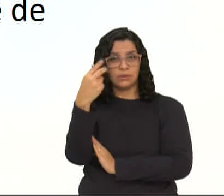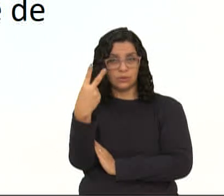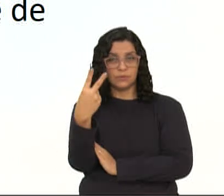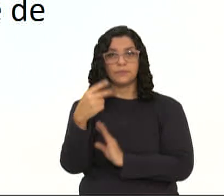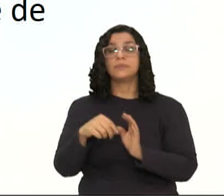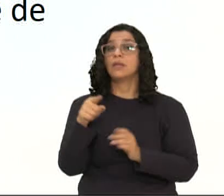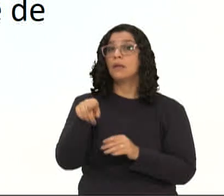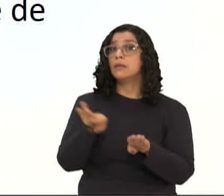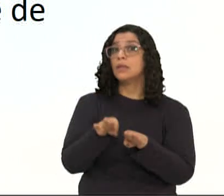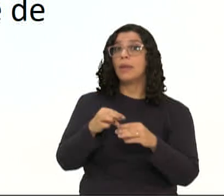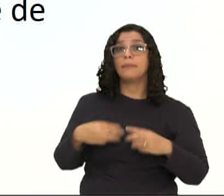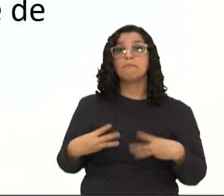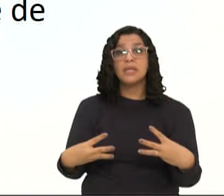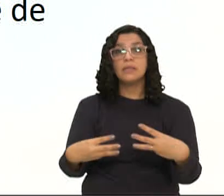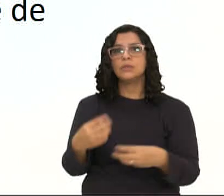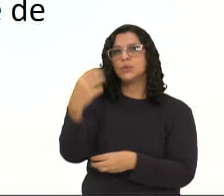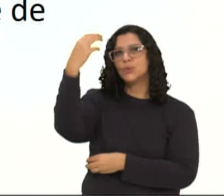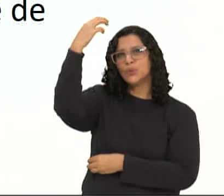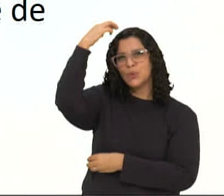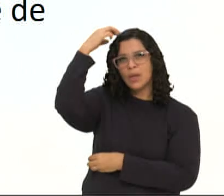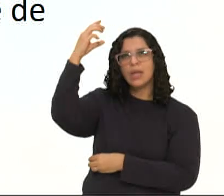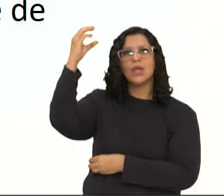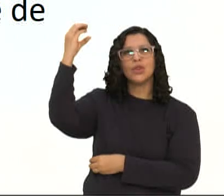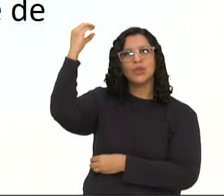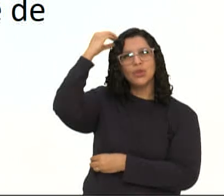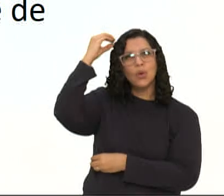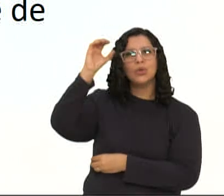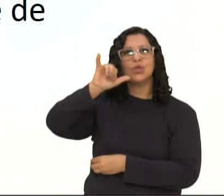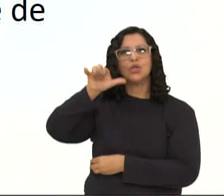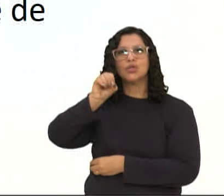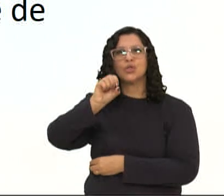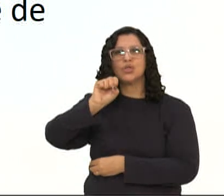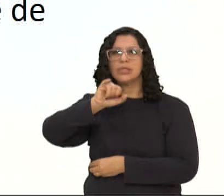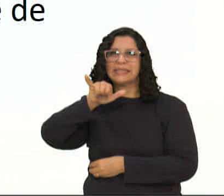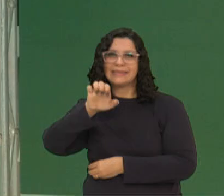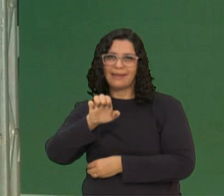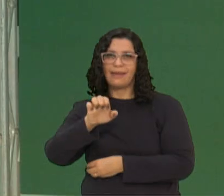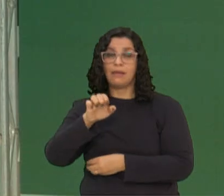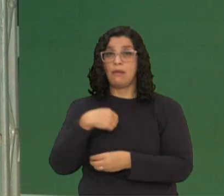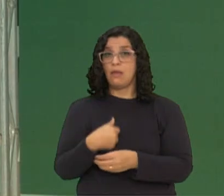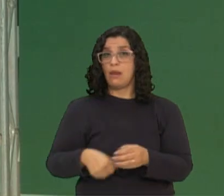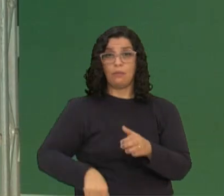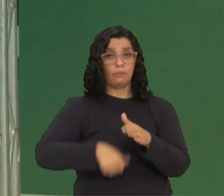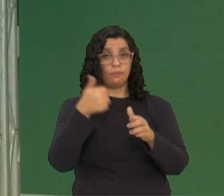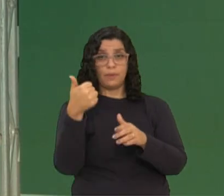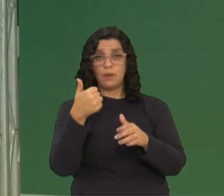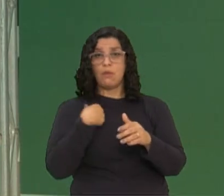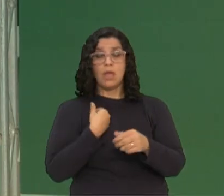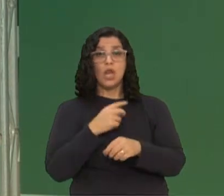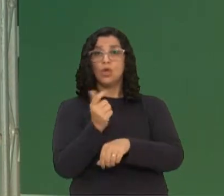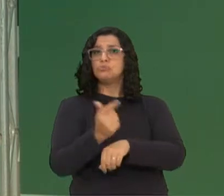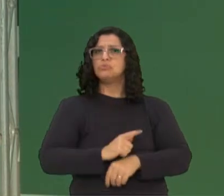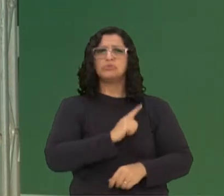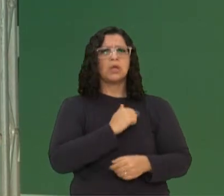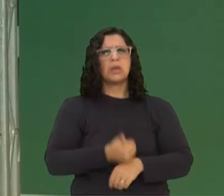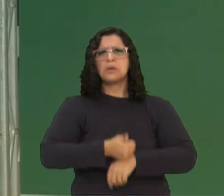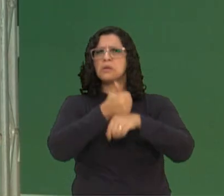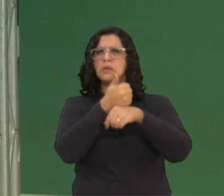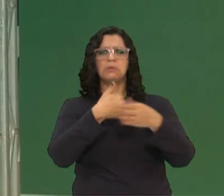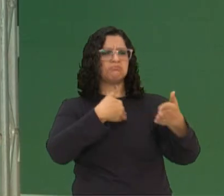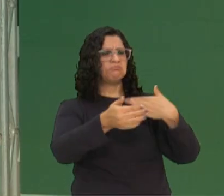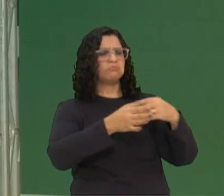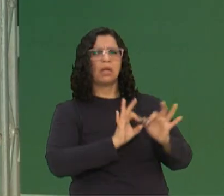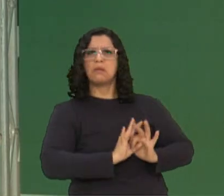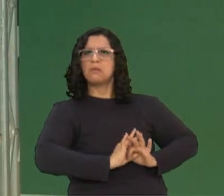1782. Ele foi ministro do rei Dom José I. O rei basicamente largou tudo na mão dele, deixou ele governar como ele